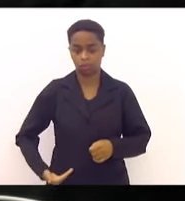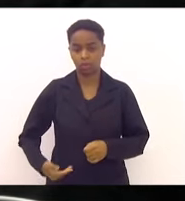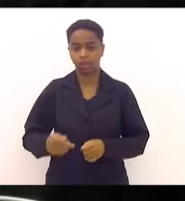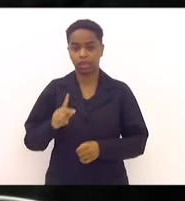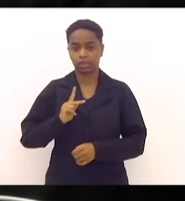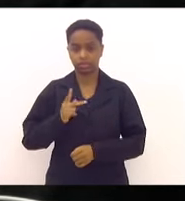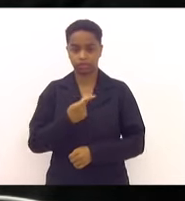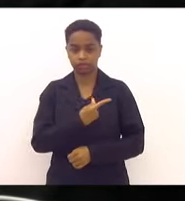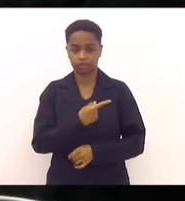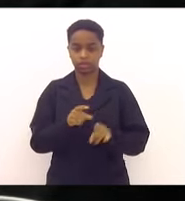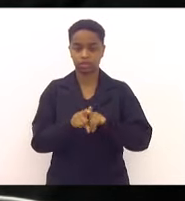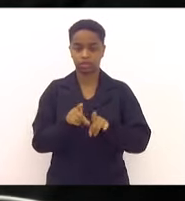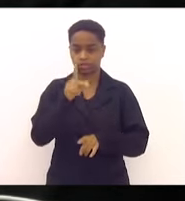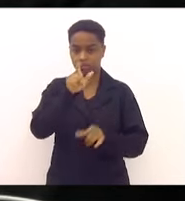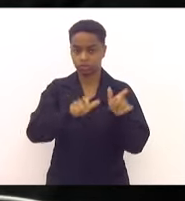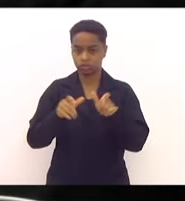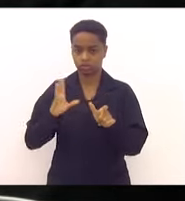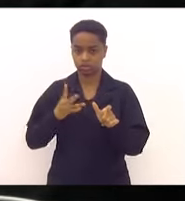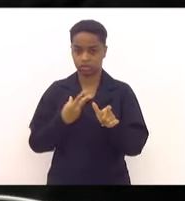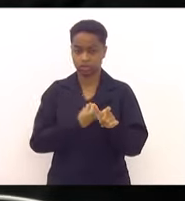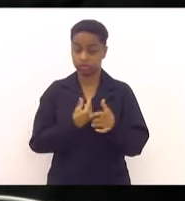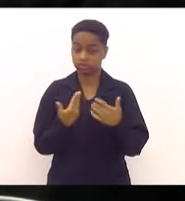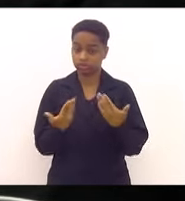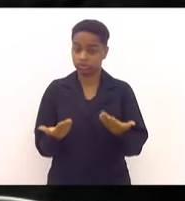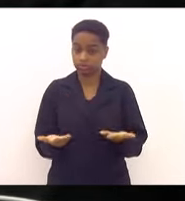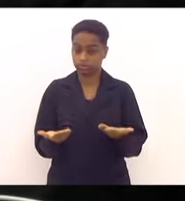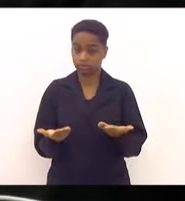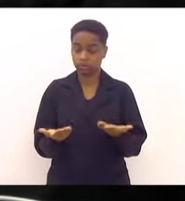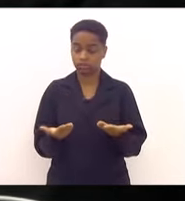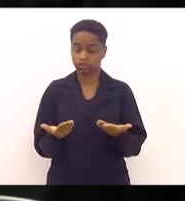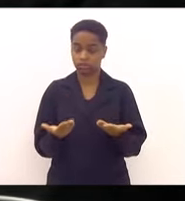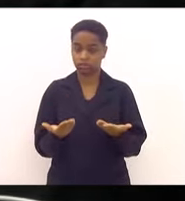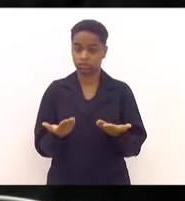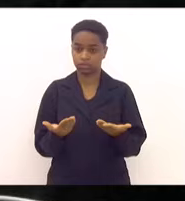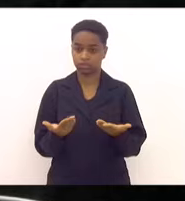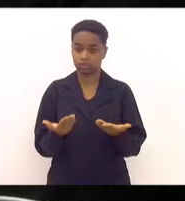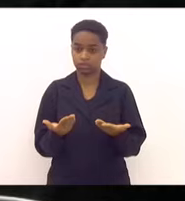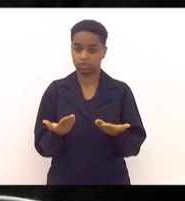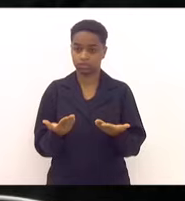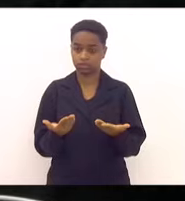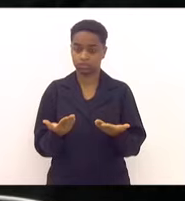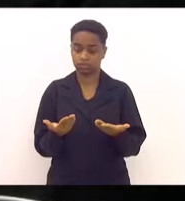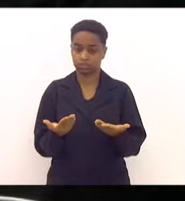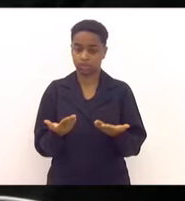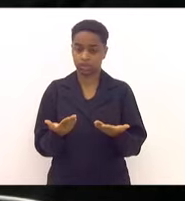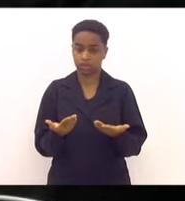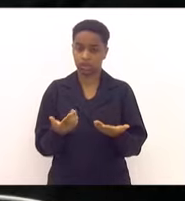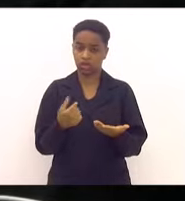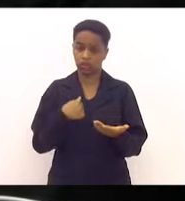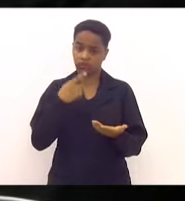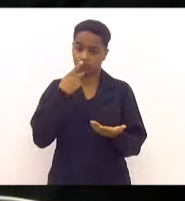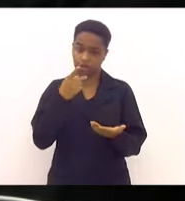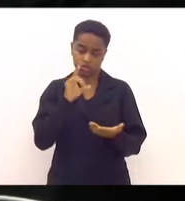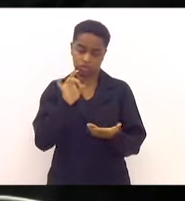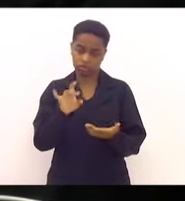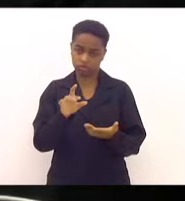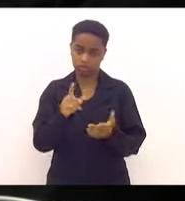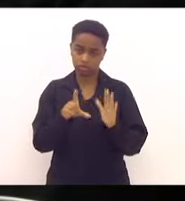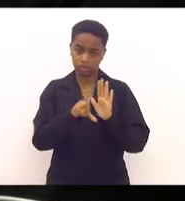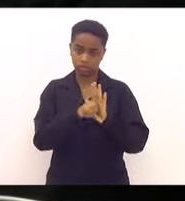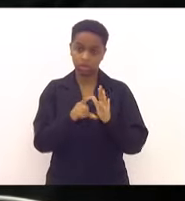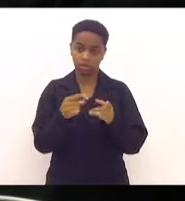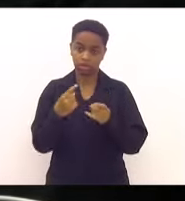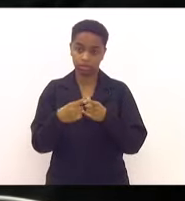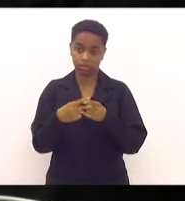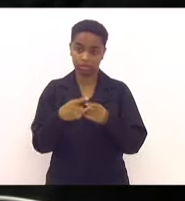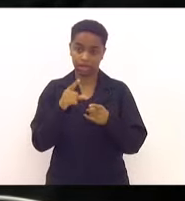e transexuais. Então, na verdade, eu citei aqui a lei. Então, na verdade, como